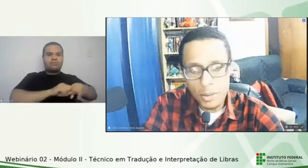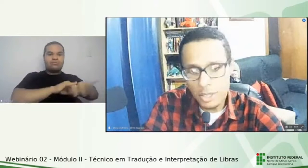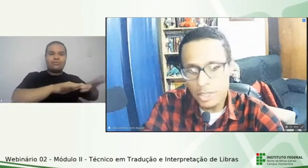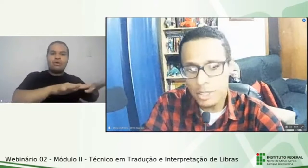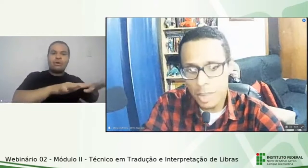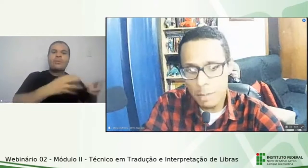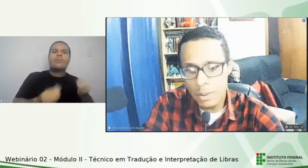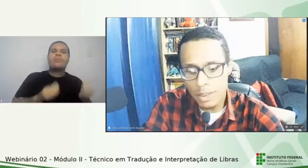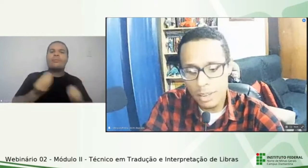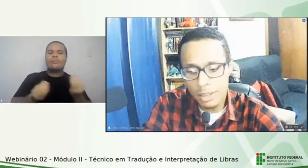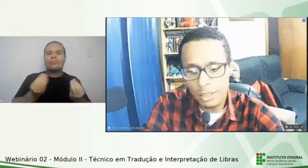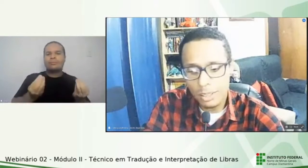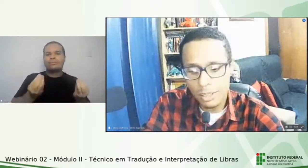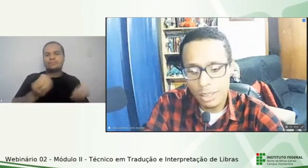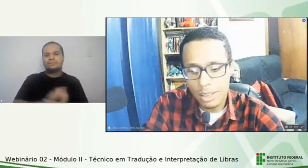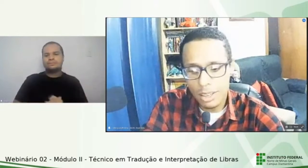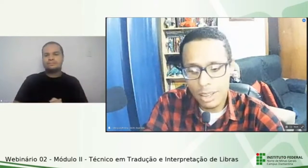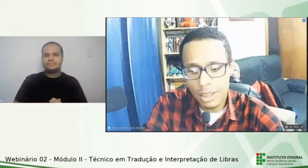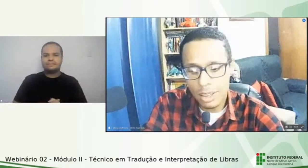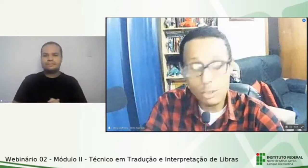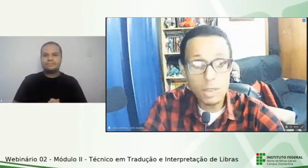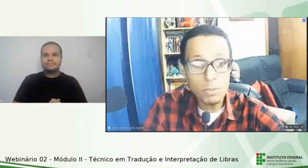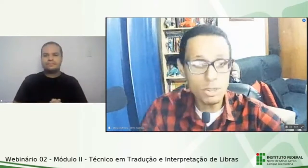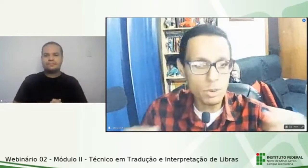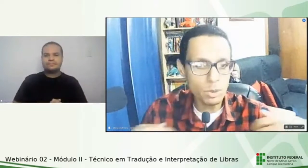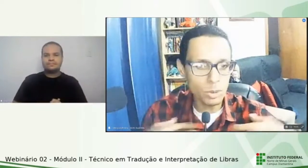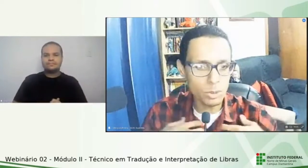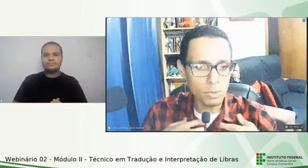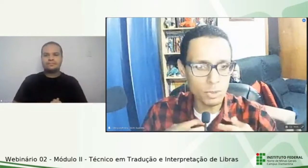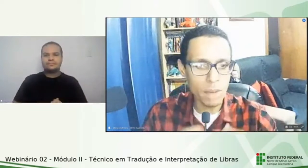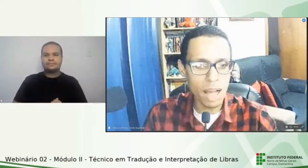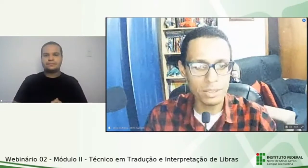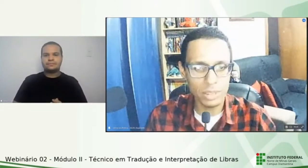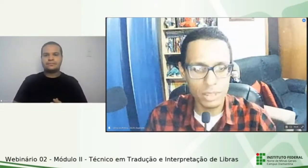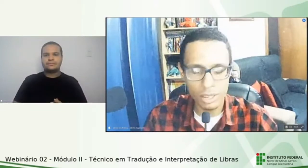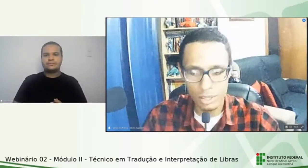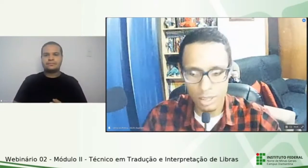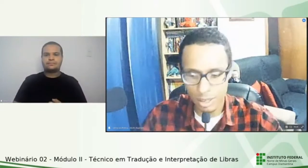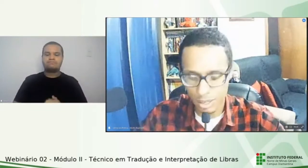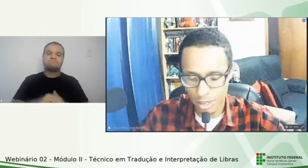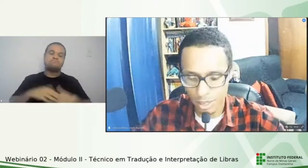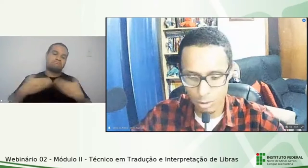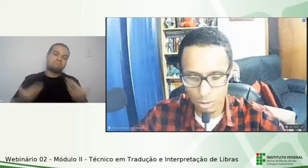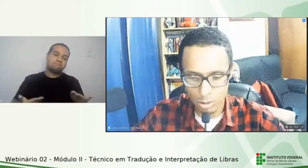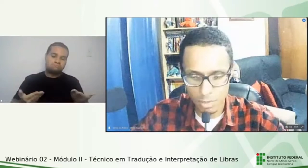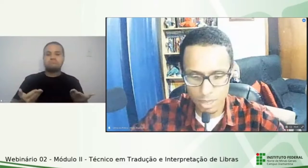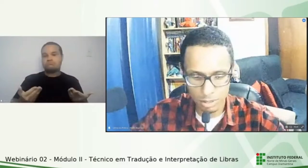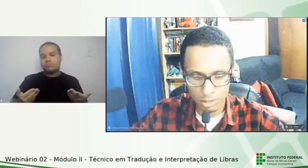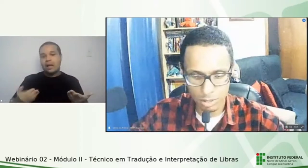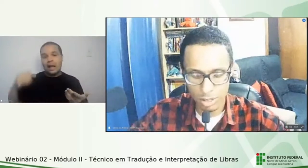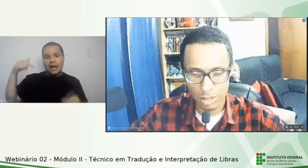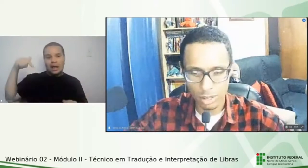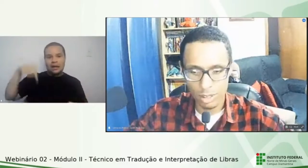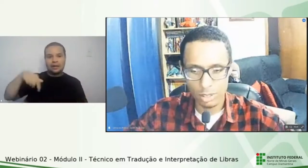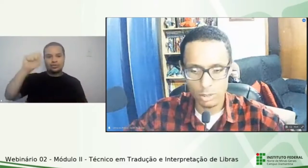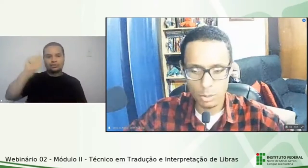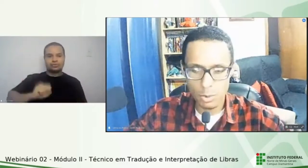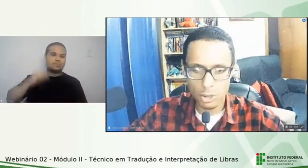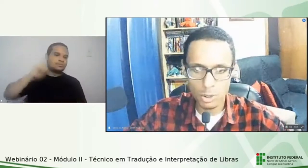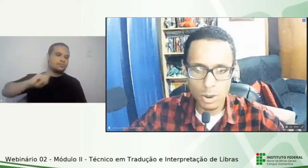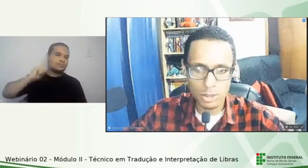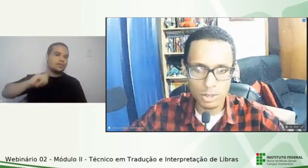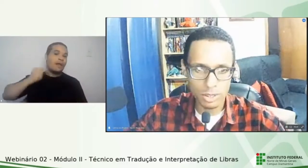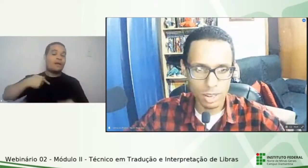questão que a gente sempre, eu sempre discuto com os meus pares aqui no sul de Minas, com